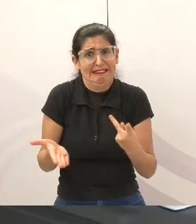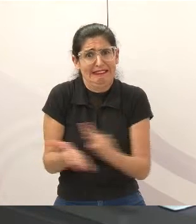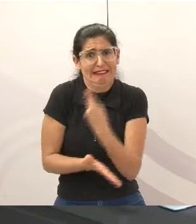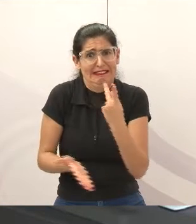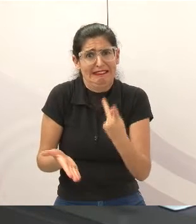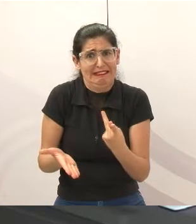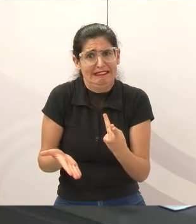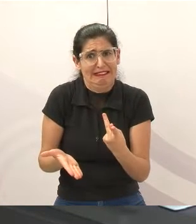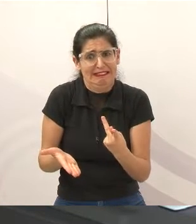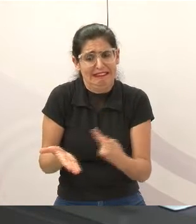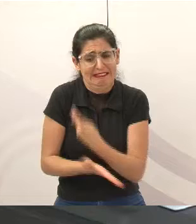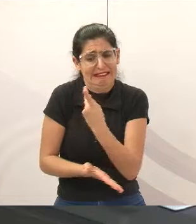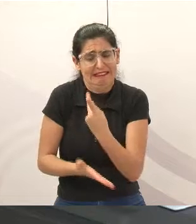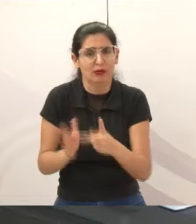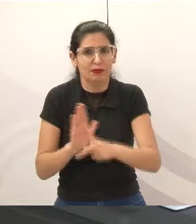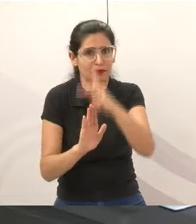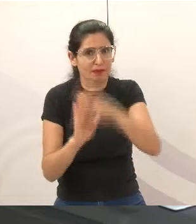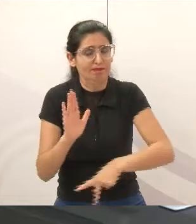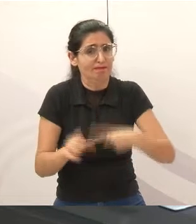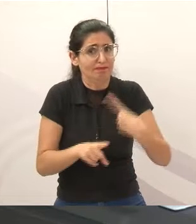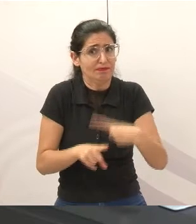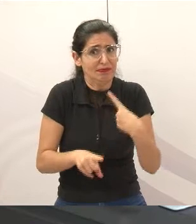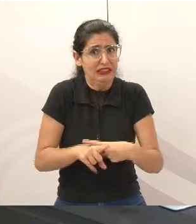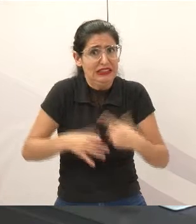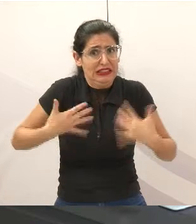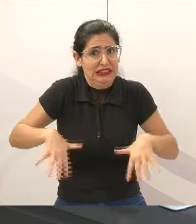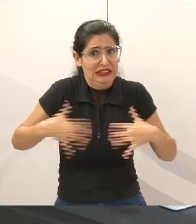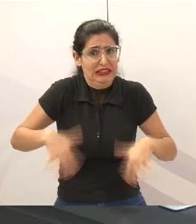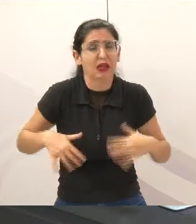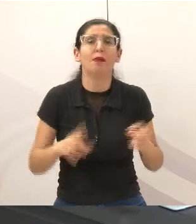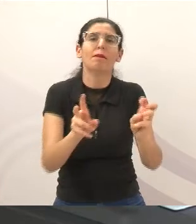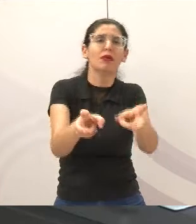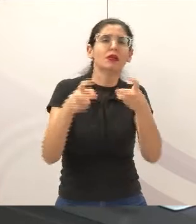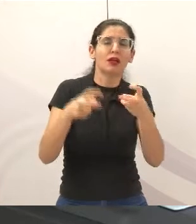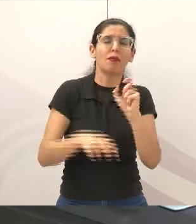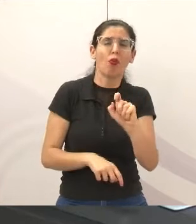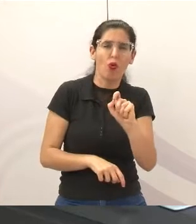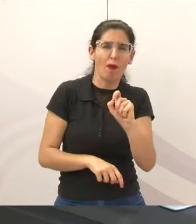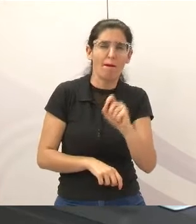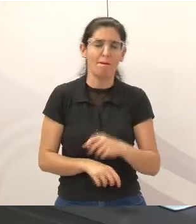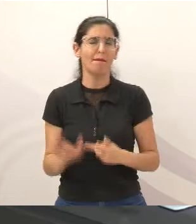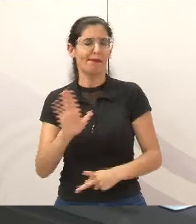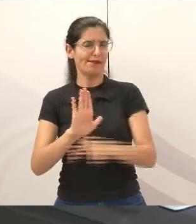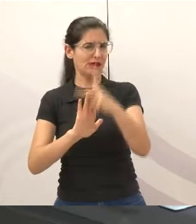desse projeto. Por quê? Perceba o seguinte, que se esse projeto